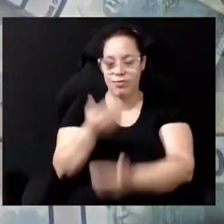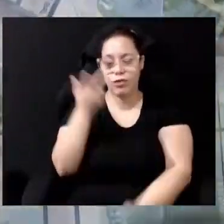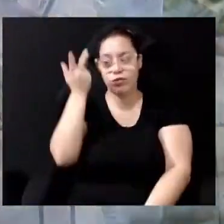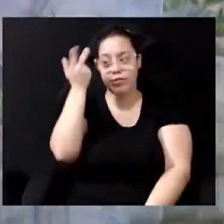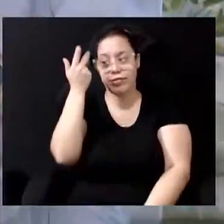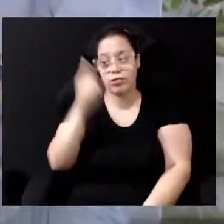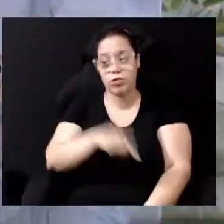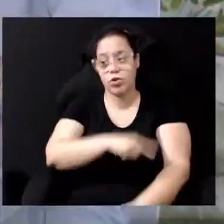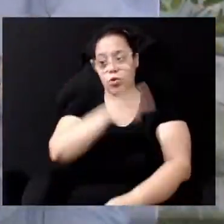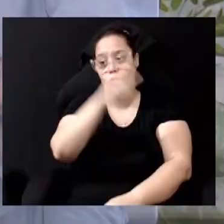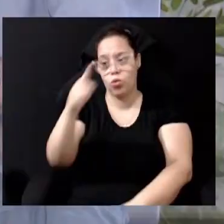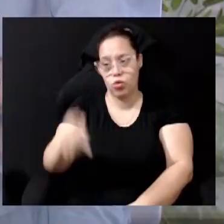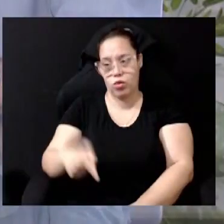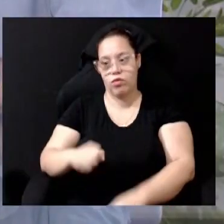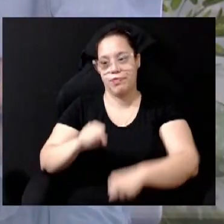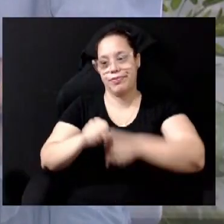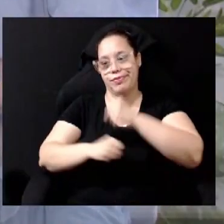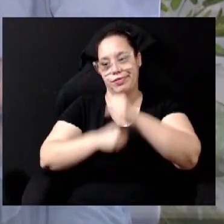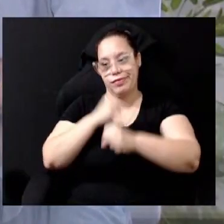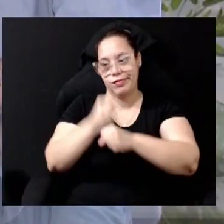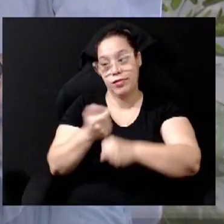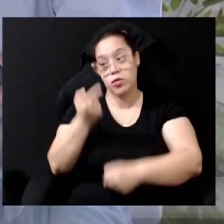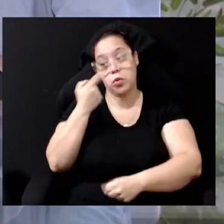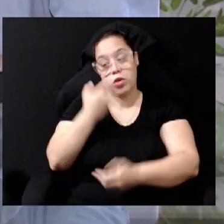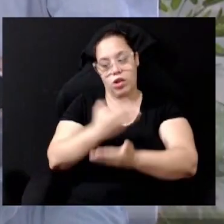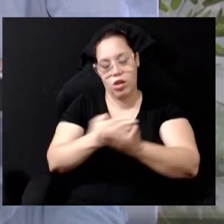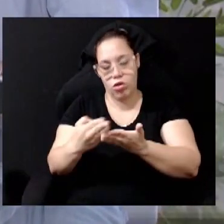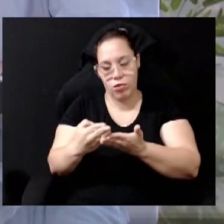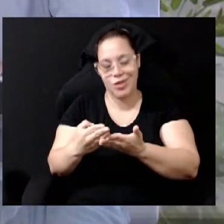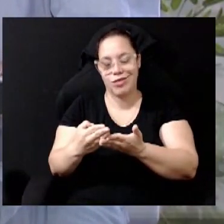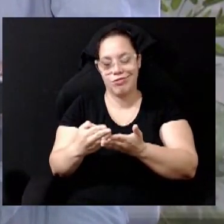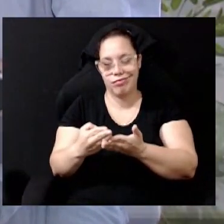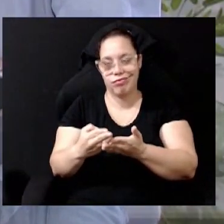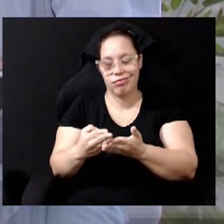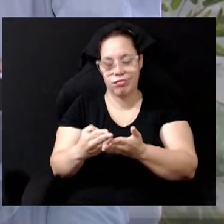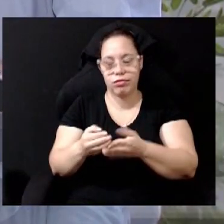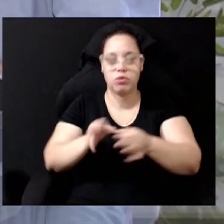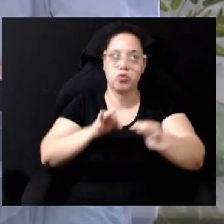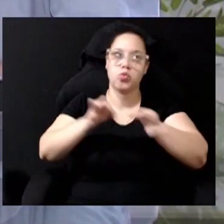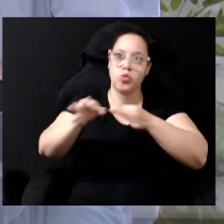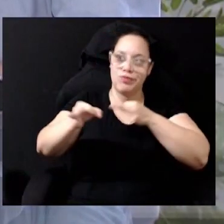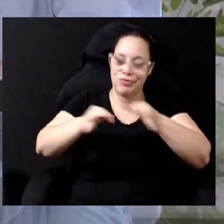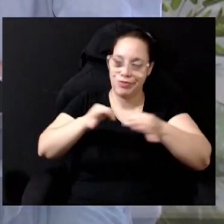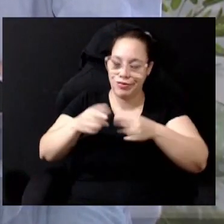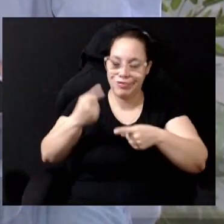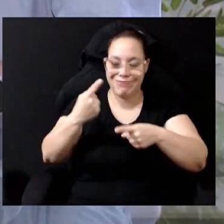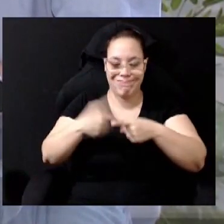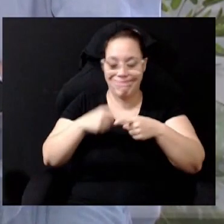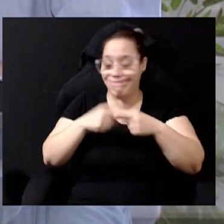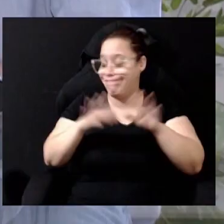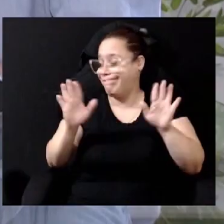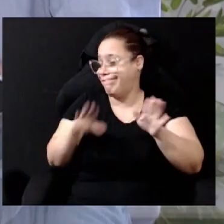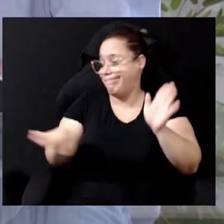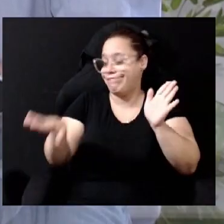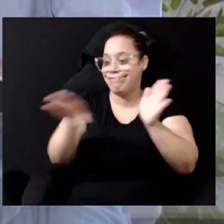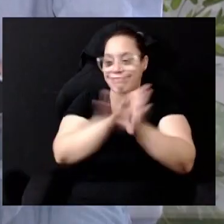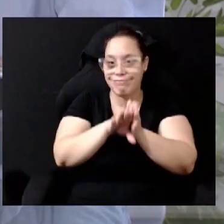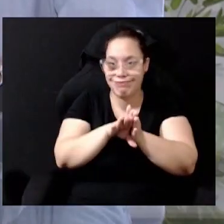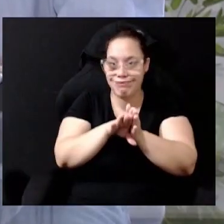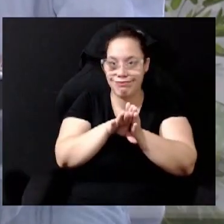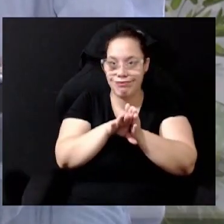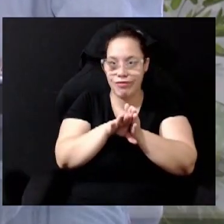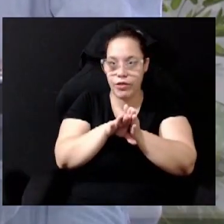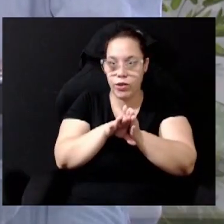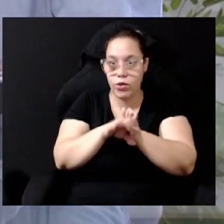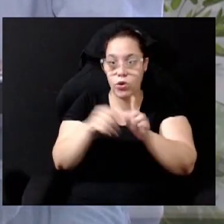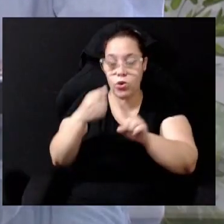ano e que eles vêm no início do ano. Então, a gente precisa se preparar para isso, porque não adianta chegar no mês de janeiro, mês de fevereiro e dizer, não